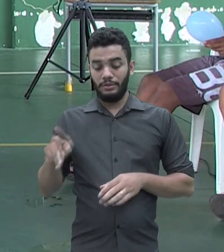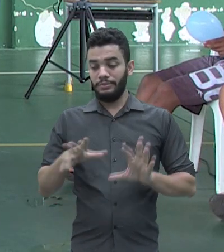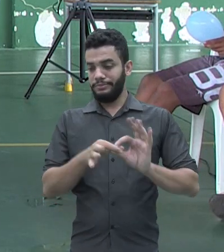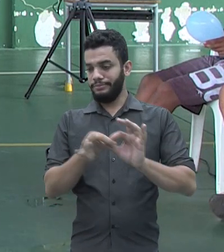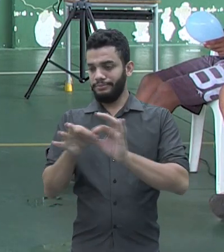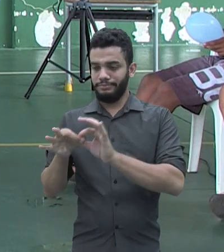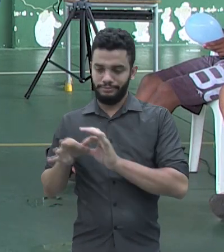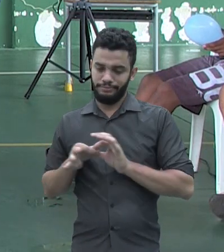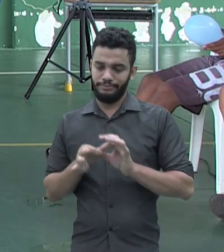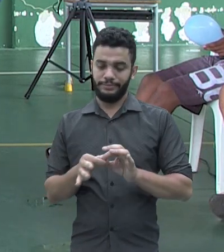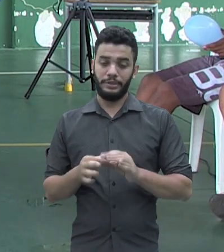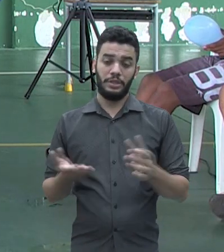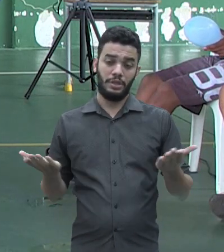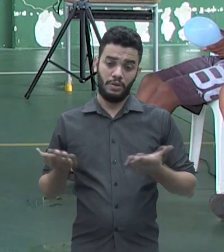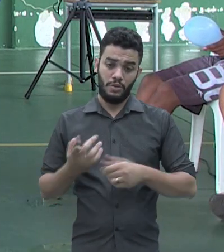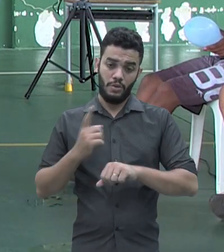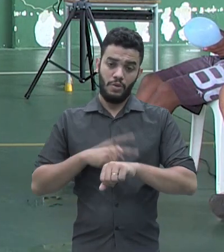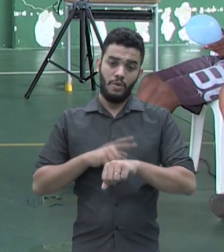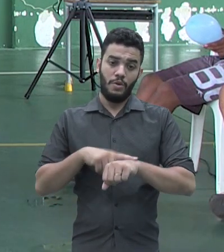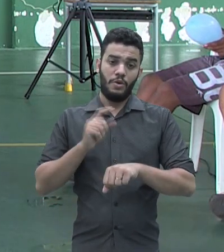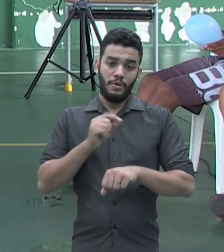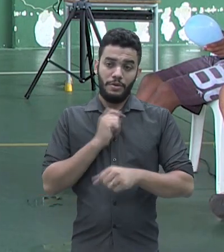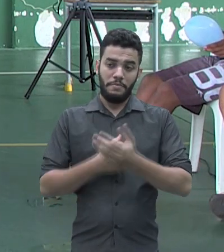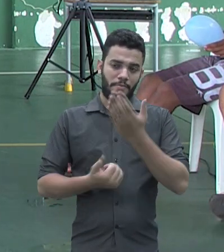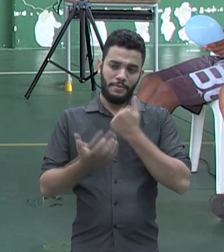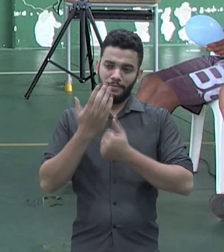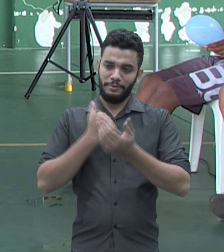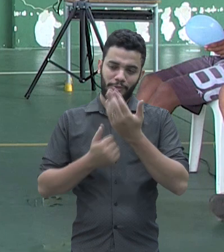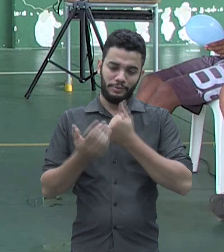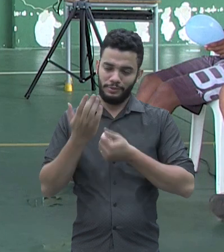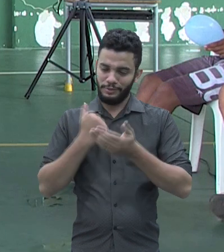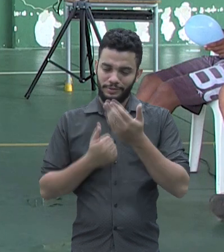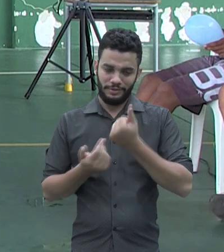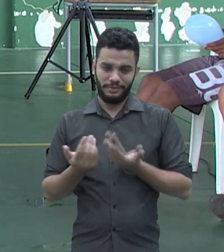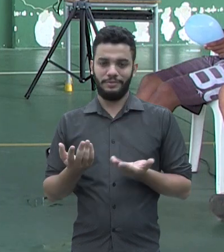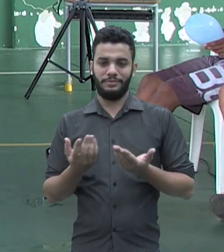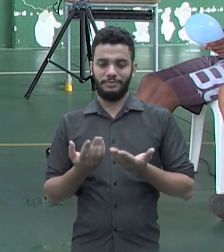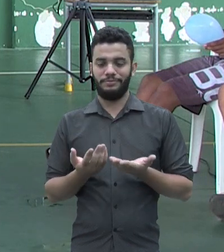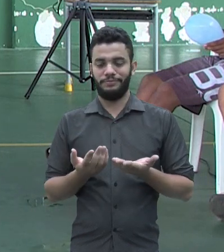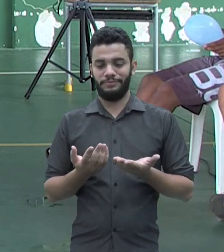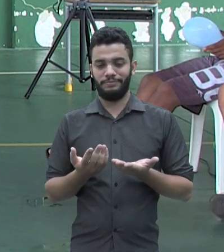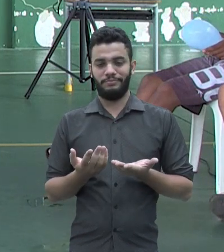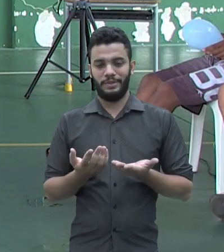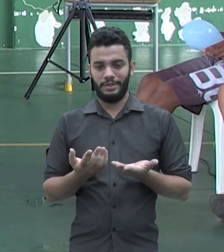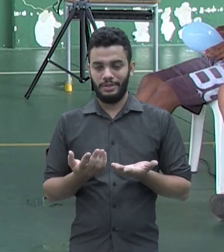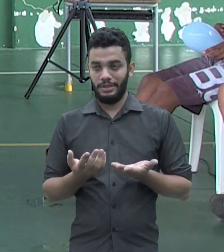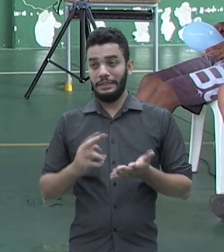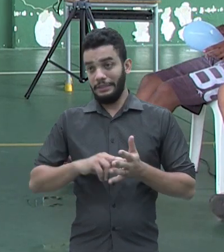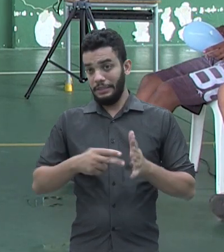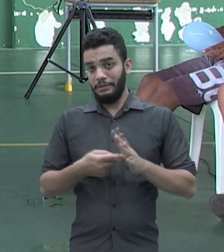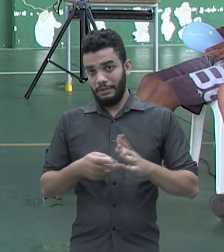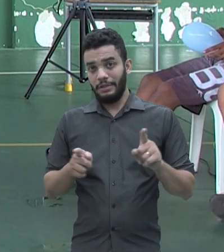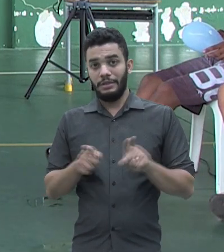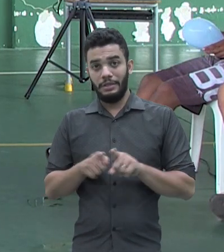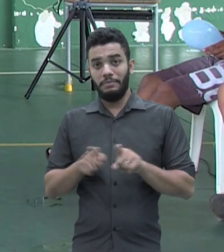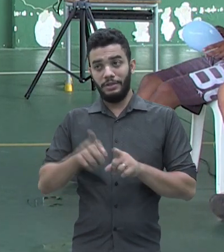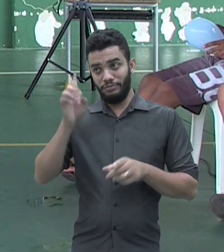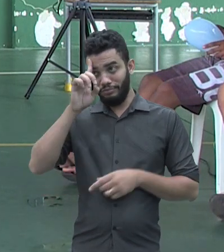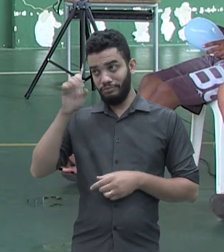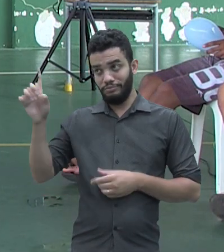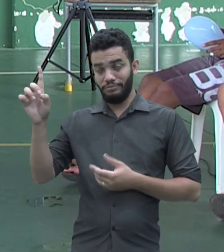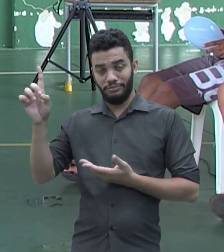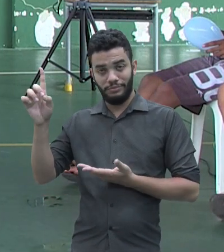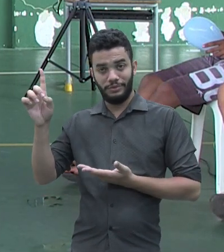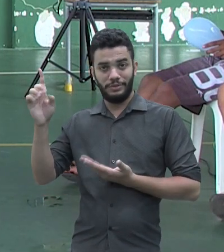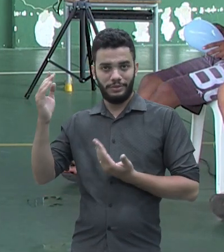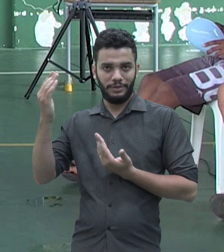E agora é o momento de partilha, né? É o momento que vocês tanto estão esperando